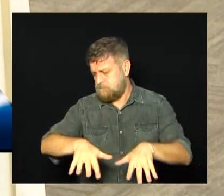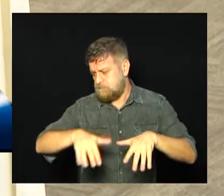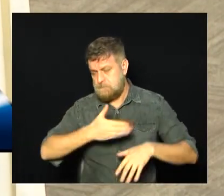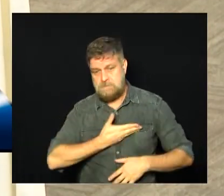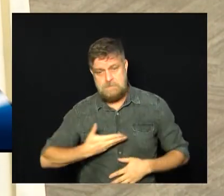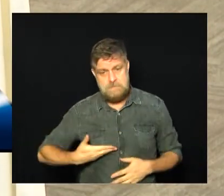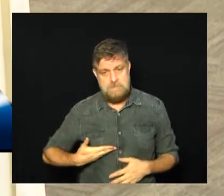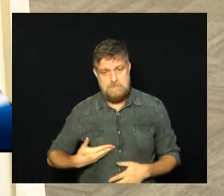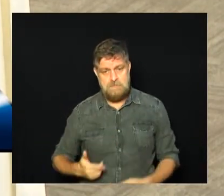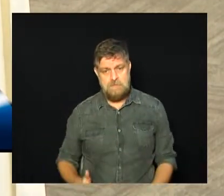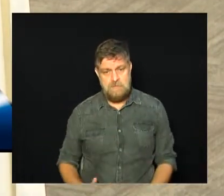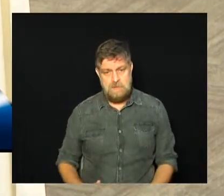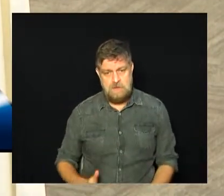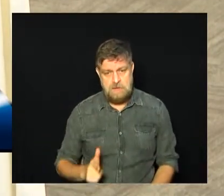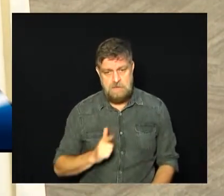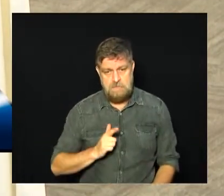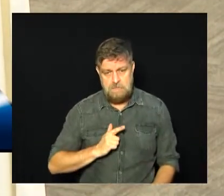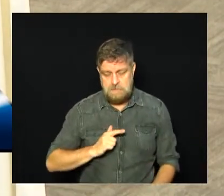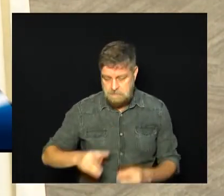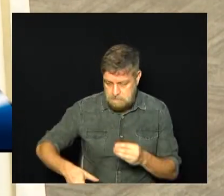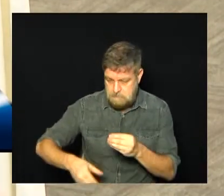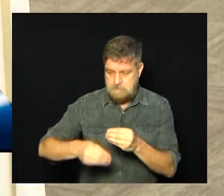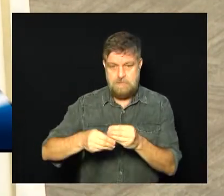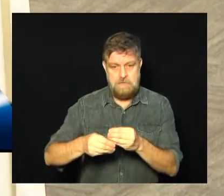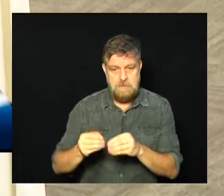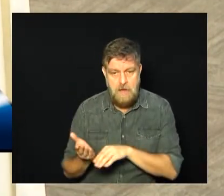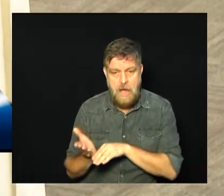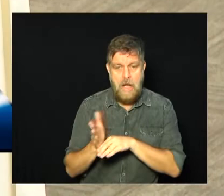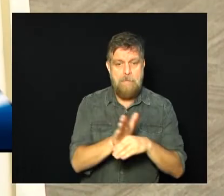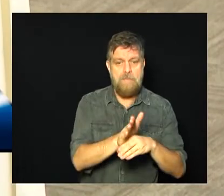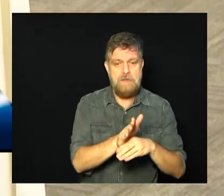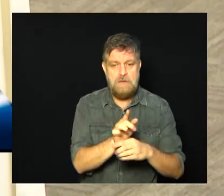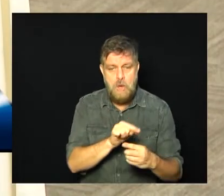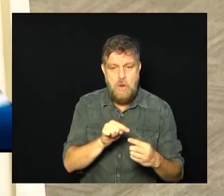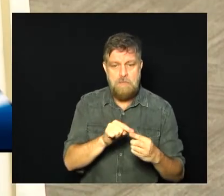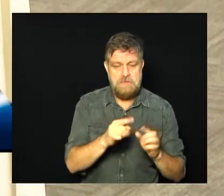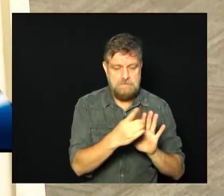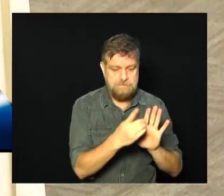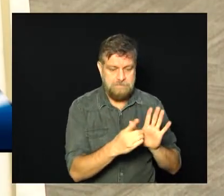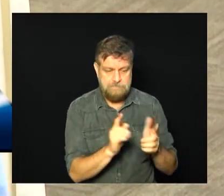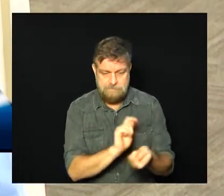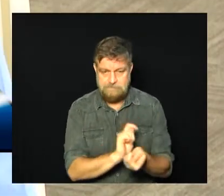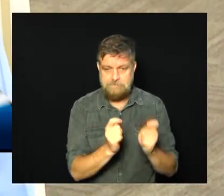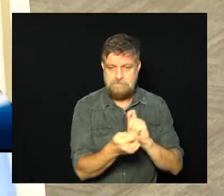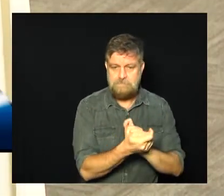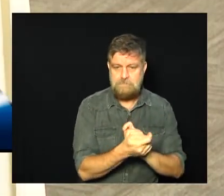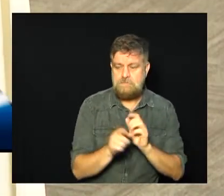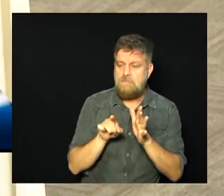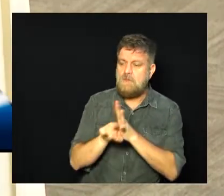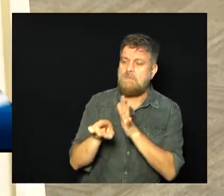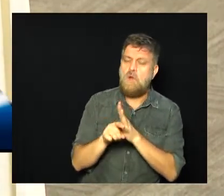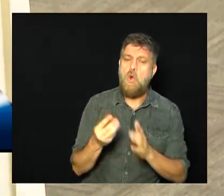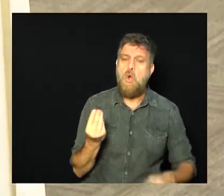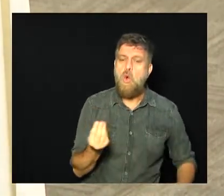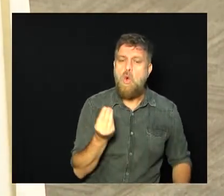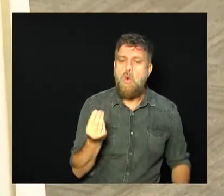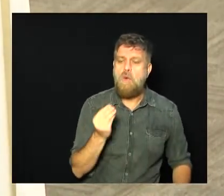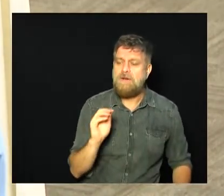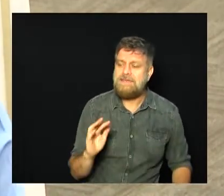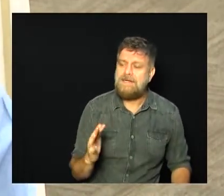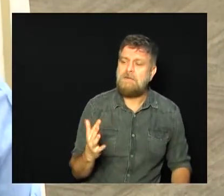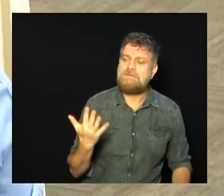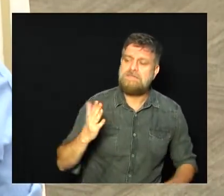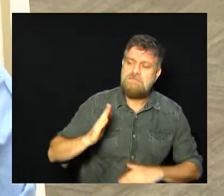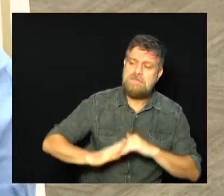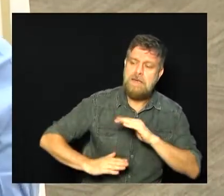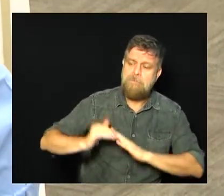bastante contributiva do ponto de vista de aprimoramento da norma. Que pé que está essa situação, vereador? Porque